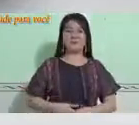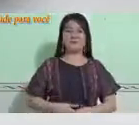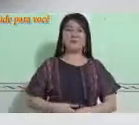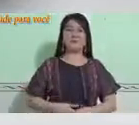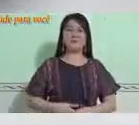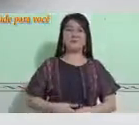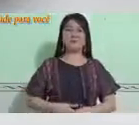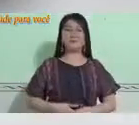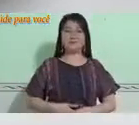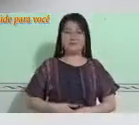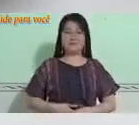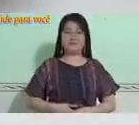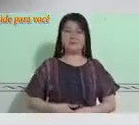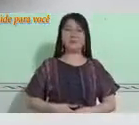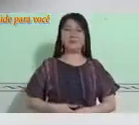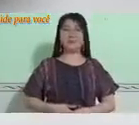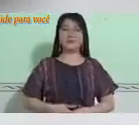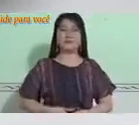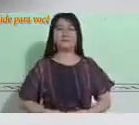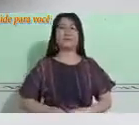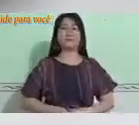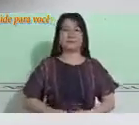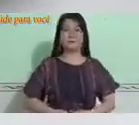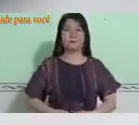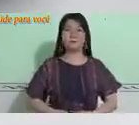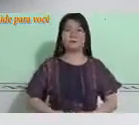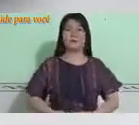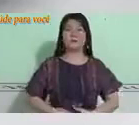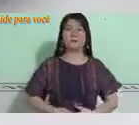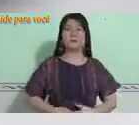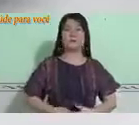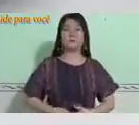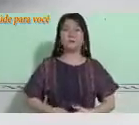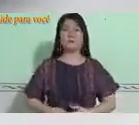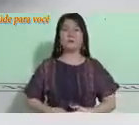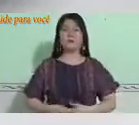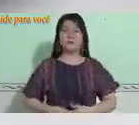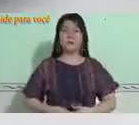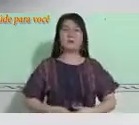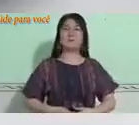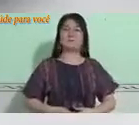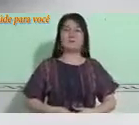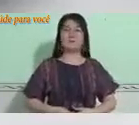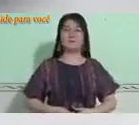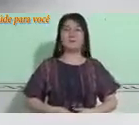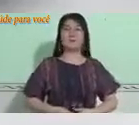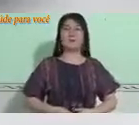Depois de aplicar o produto, também se pode passar um óleo na sobrancelha, para que não fique